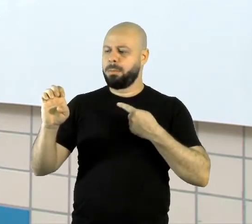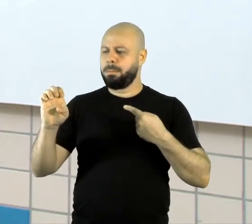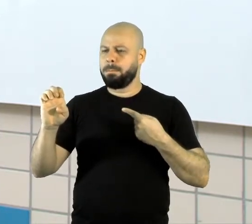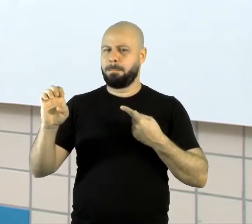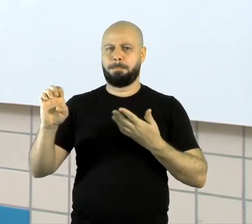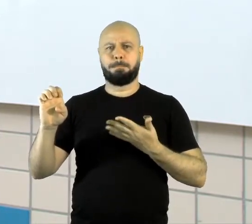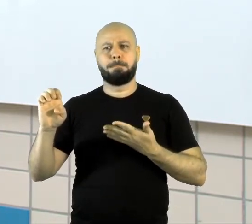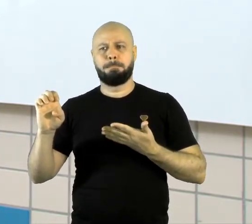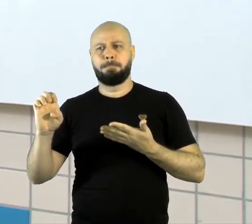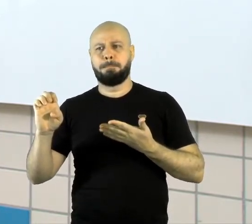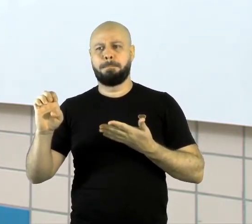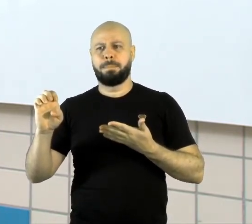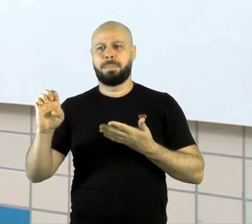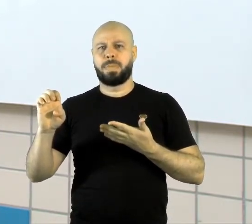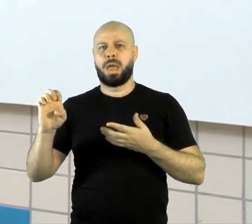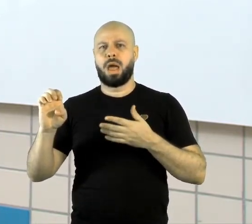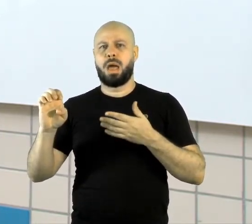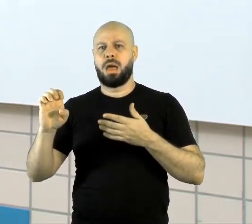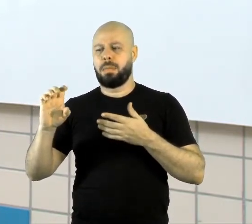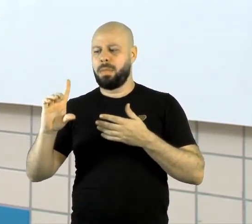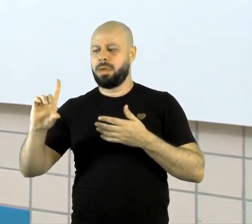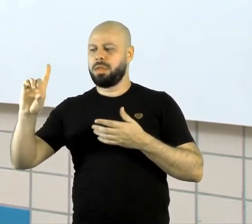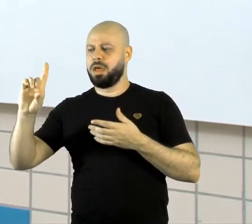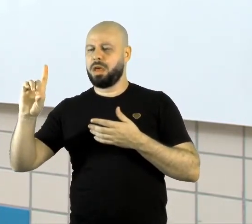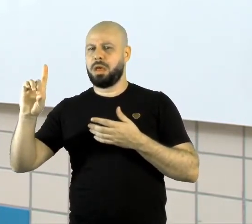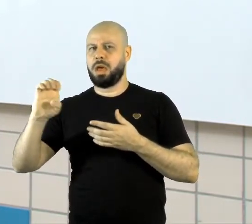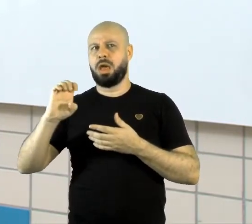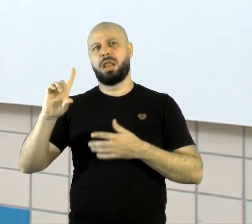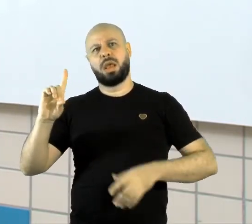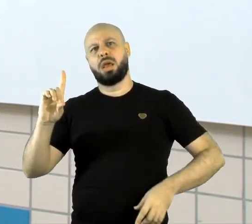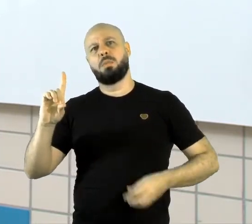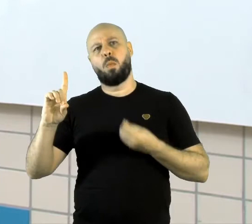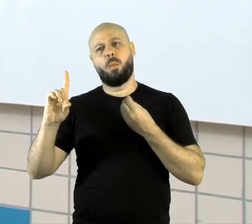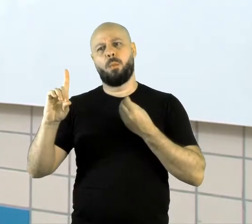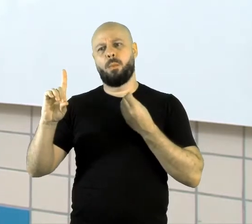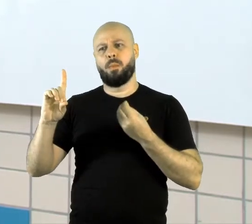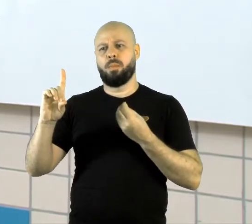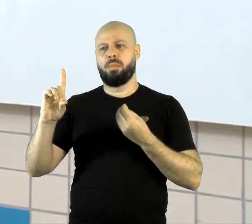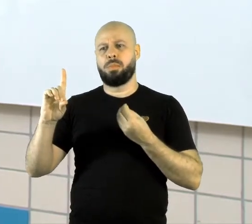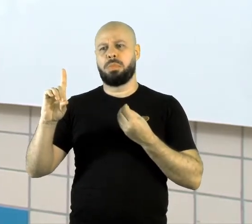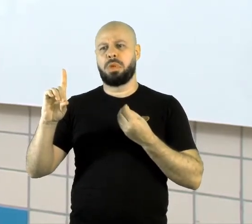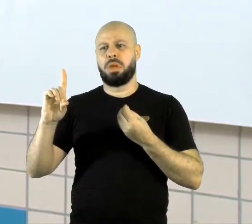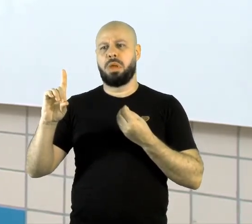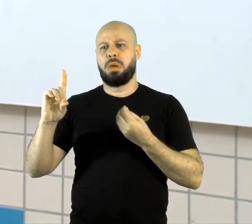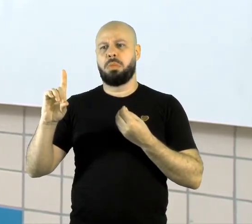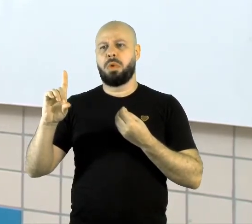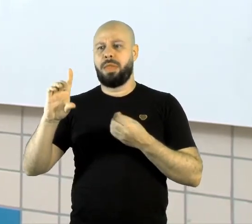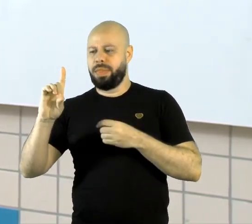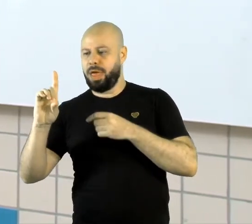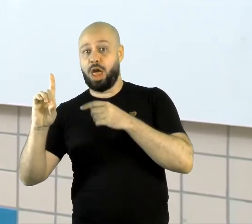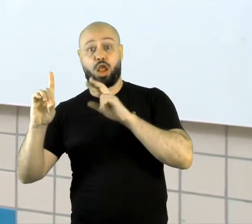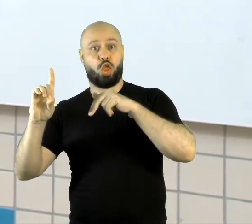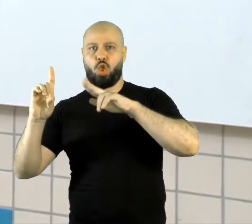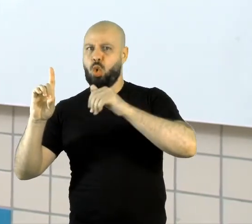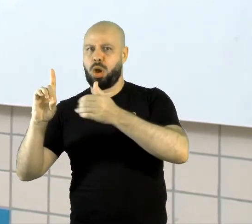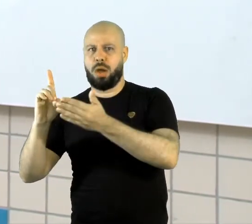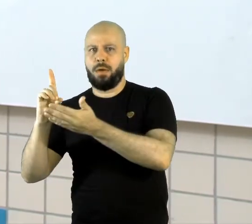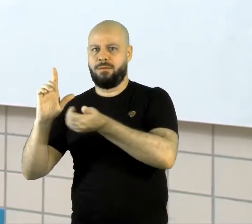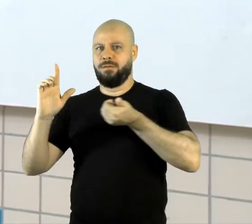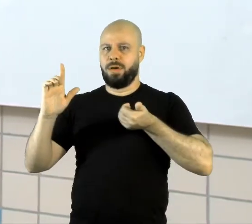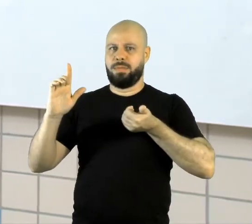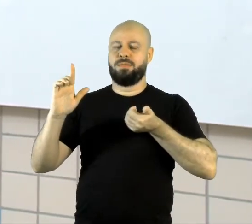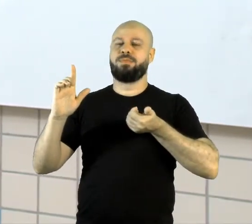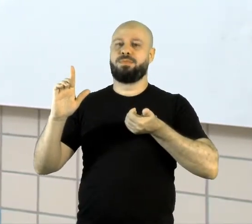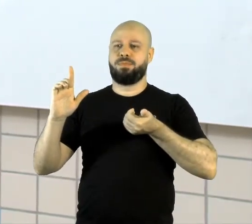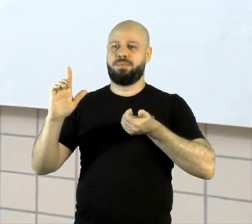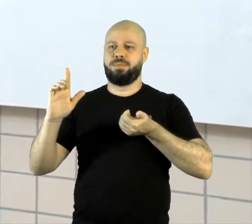eu tenho lived, eu vou usar o lived, o D, vou usar isso aqui. No, never, because I have did